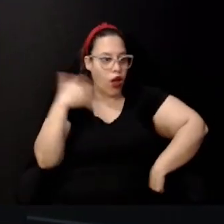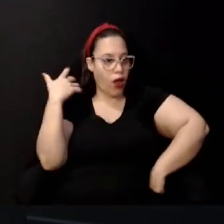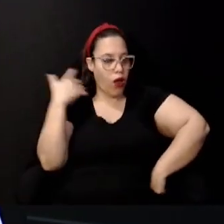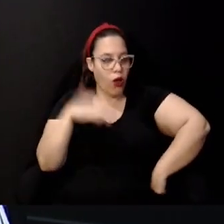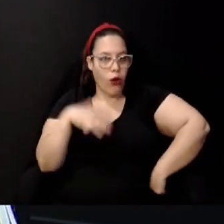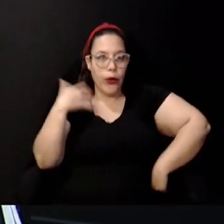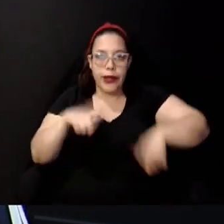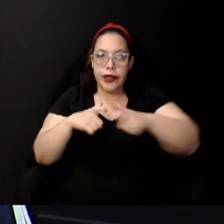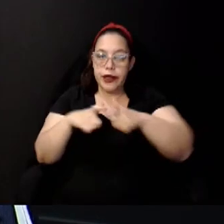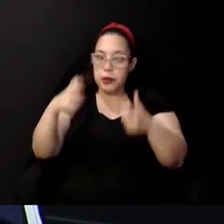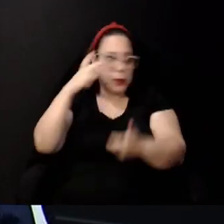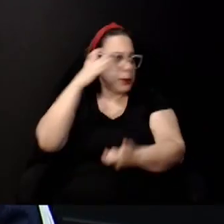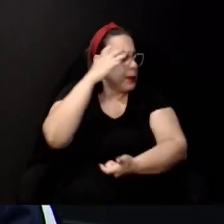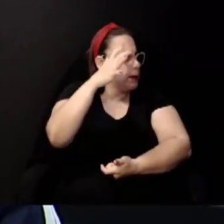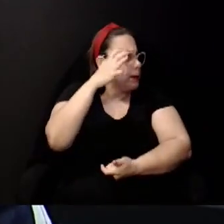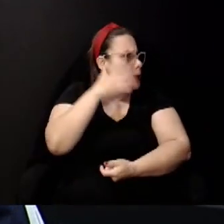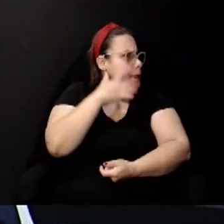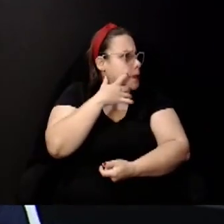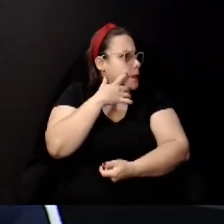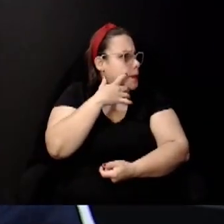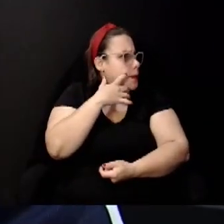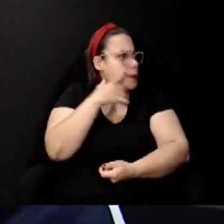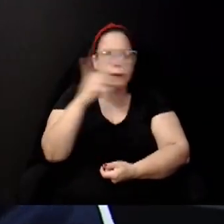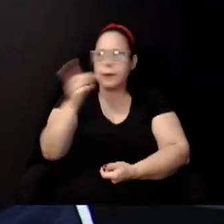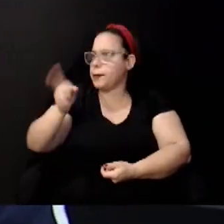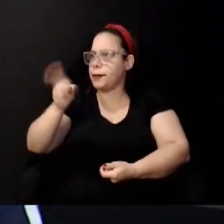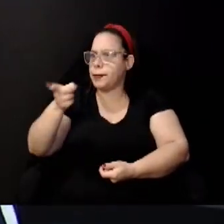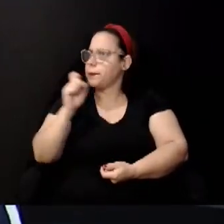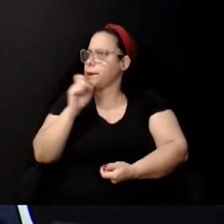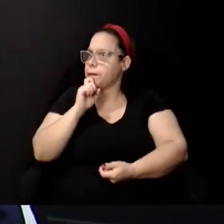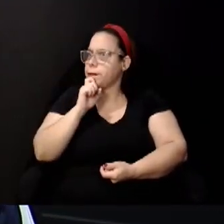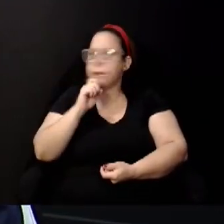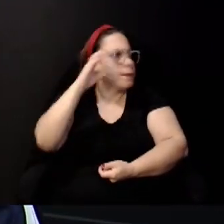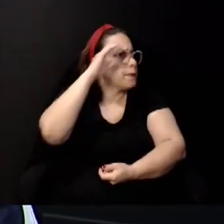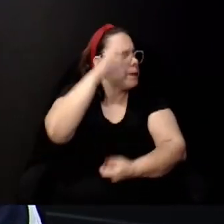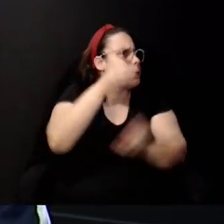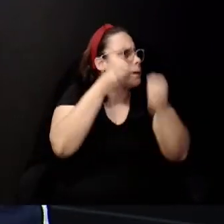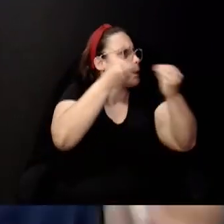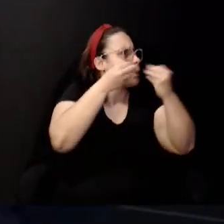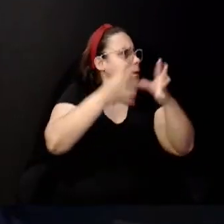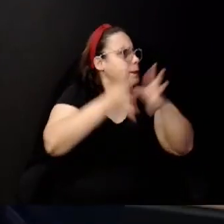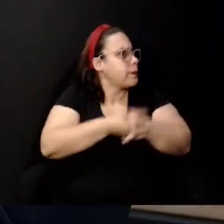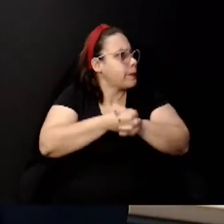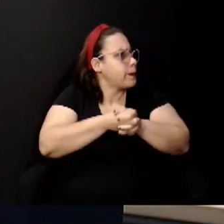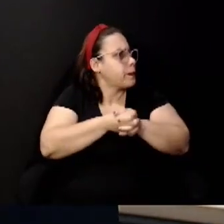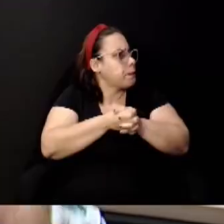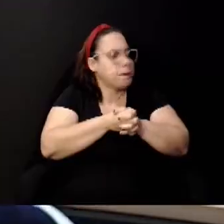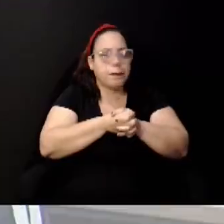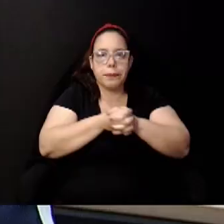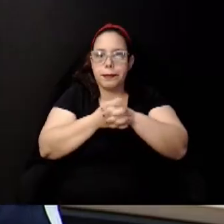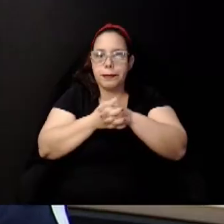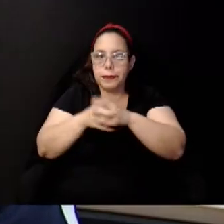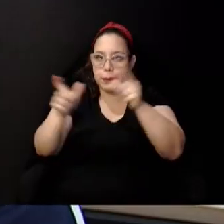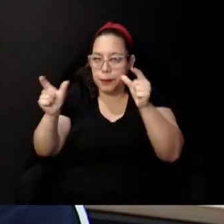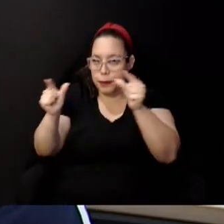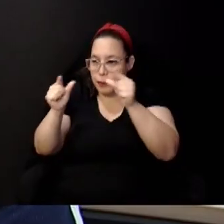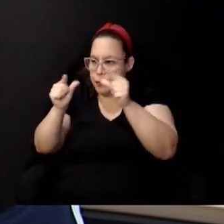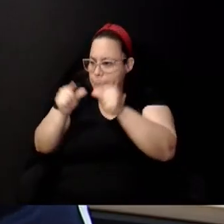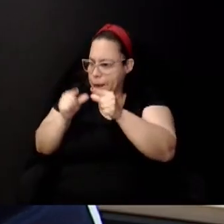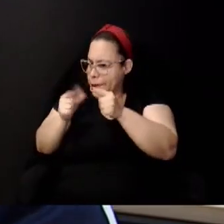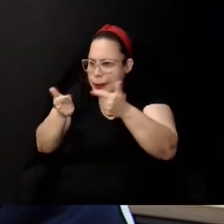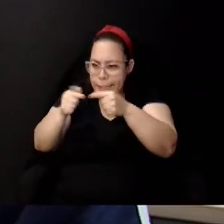imaginava que era assim? Não. Você imaginava que era como? Um pouco mais pequeno. E